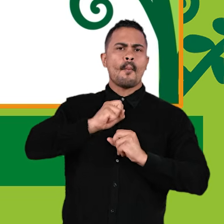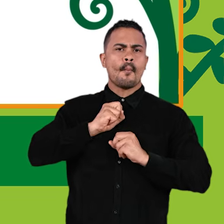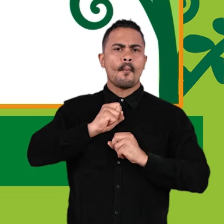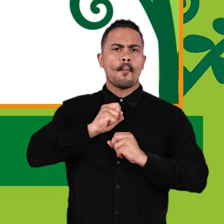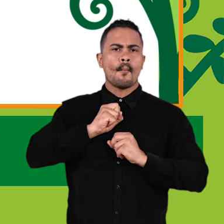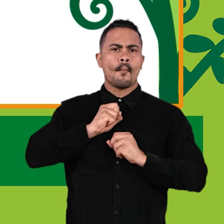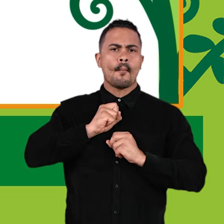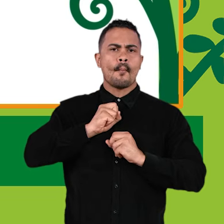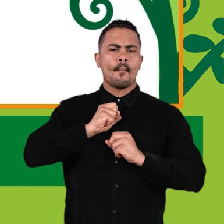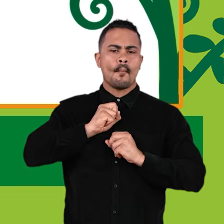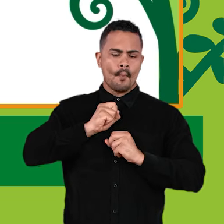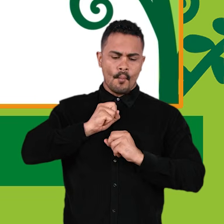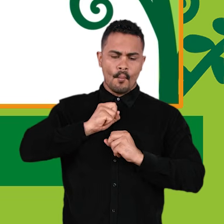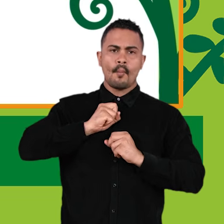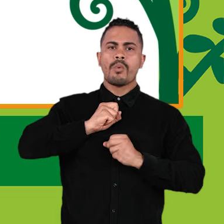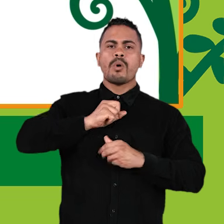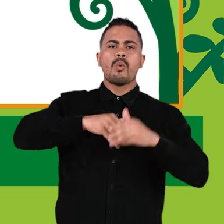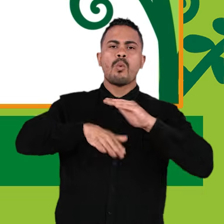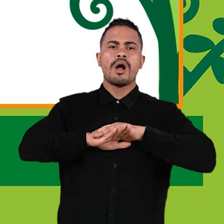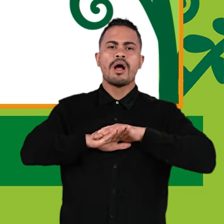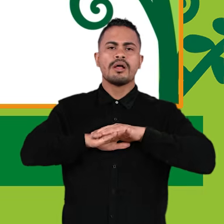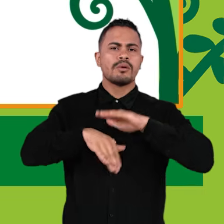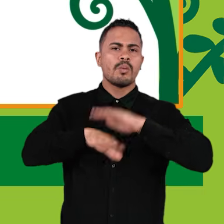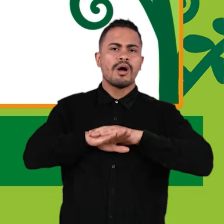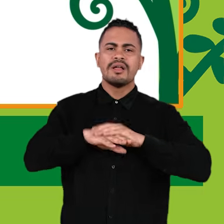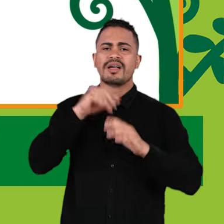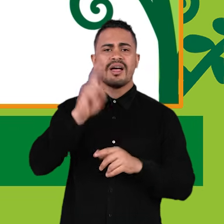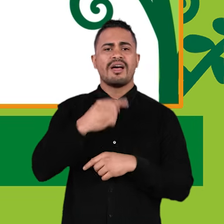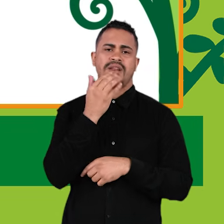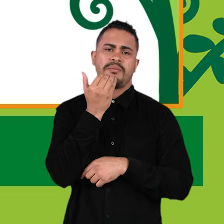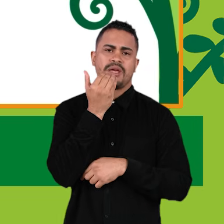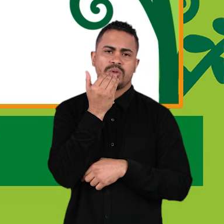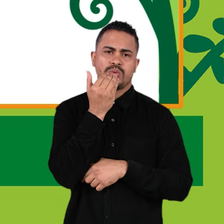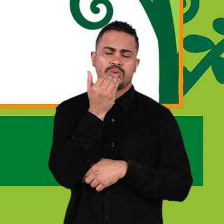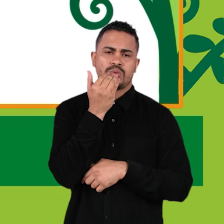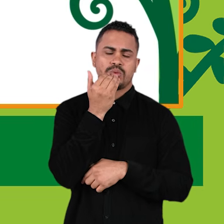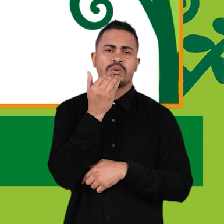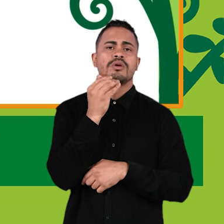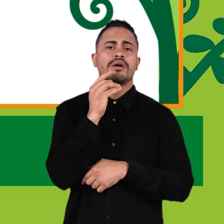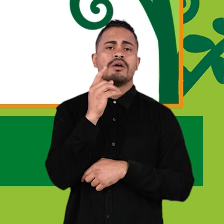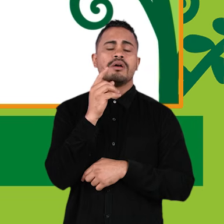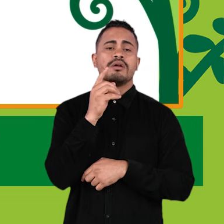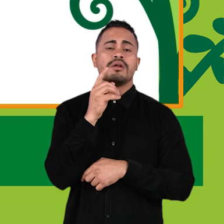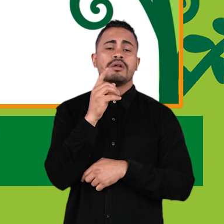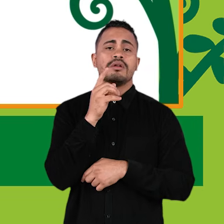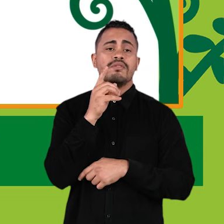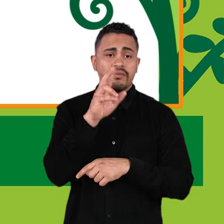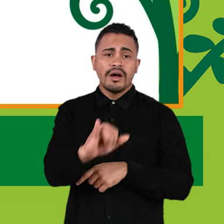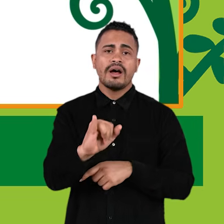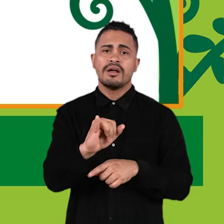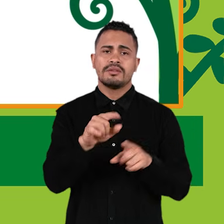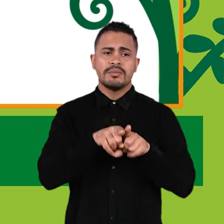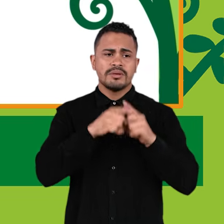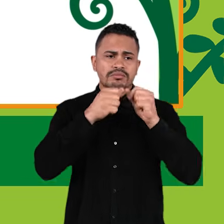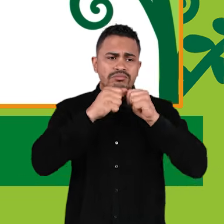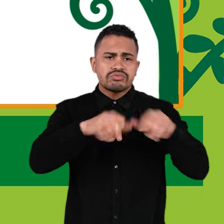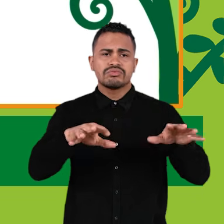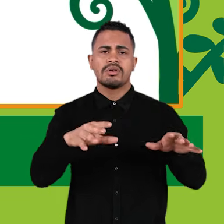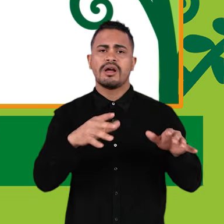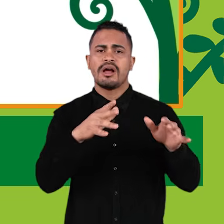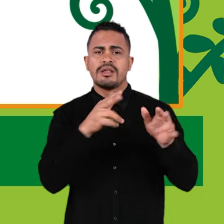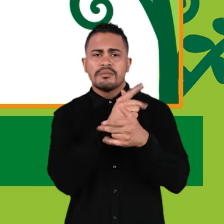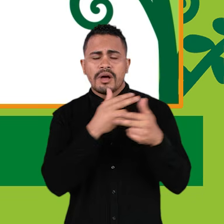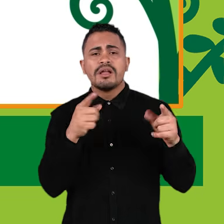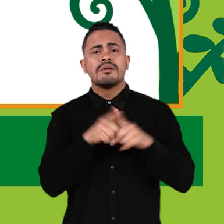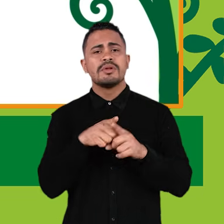produzir a sua biomassa, para produzir ali aquele seu alimento. Alimento esse que vai alimentar tanto nós quanto outros animais